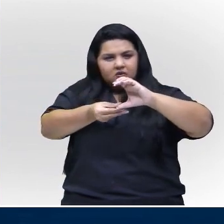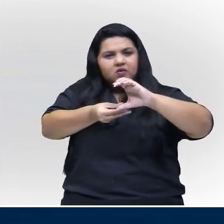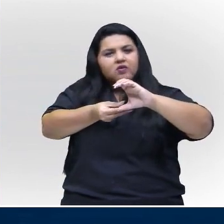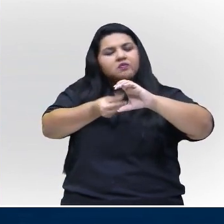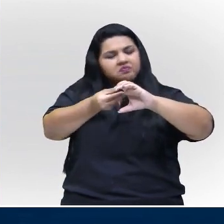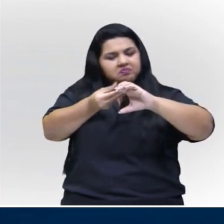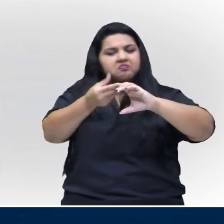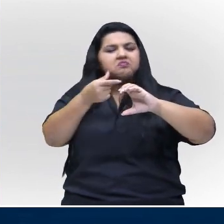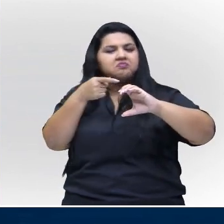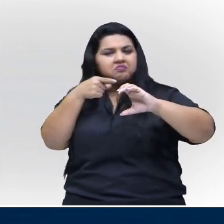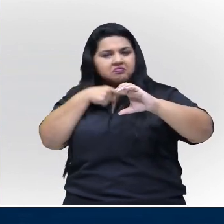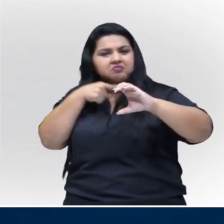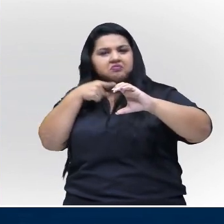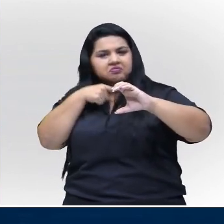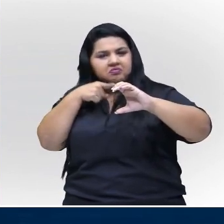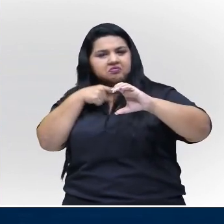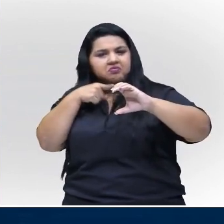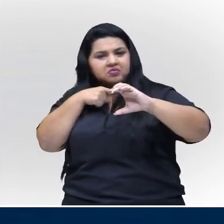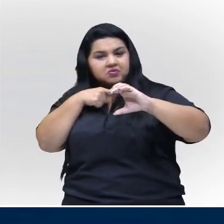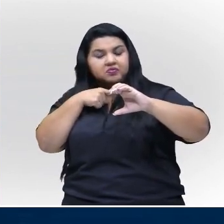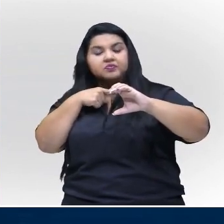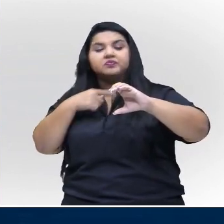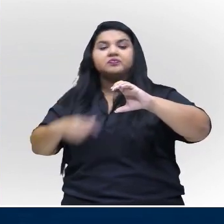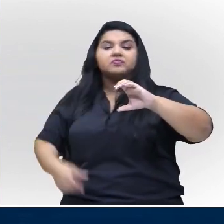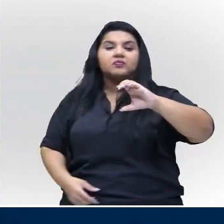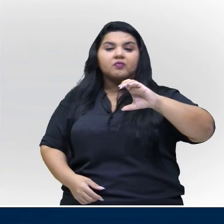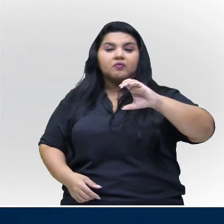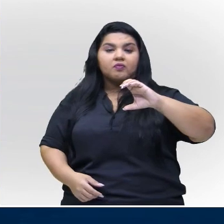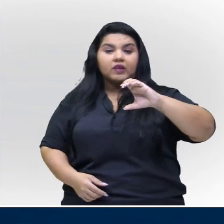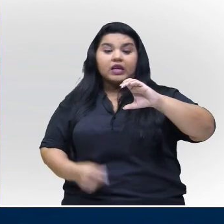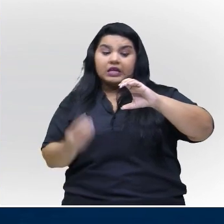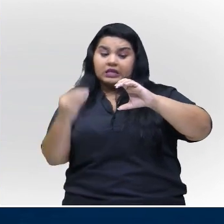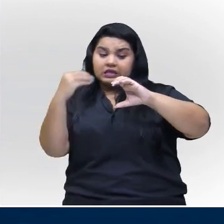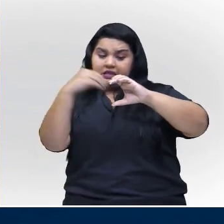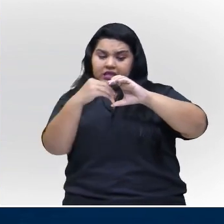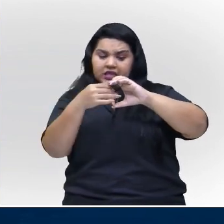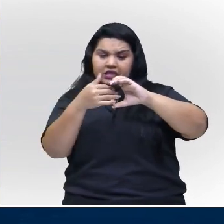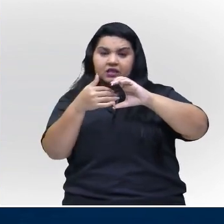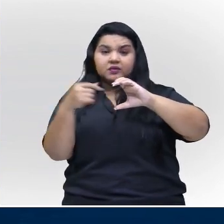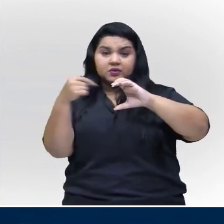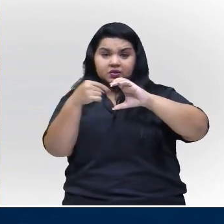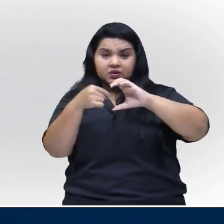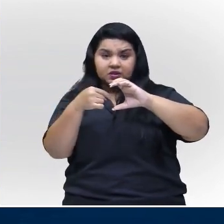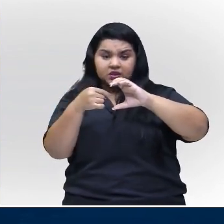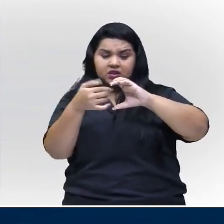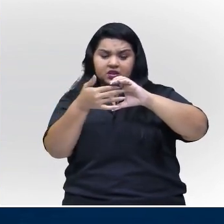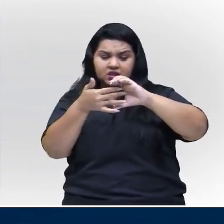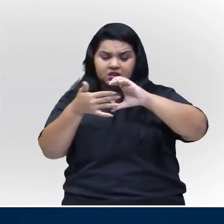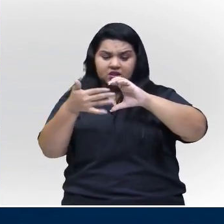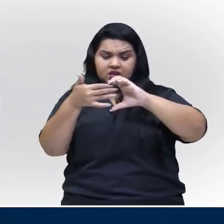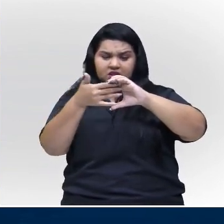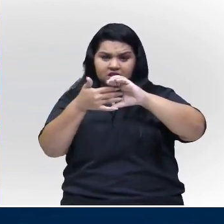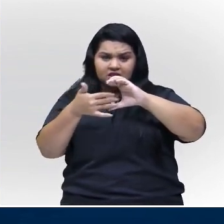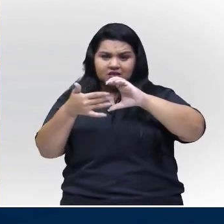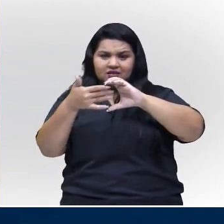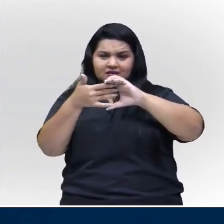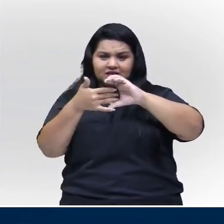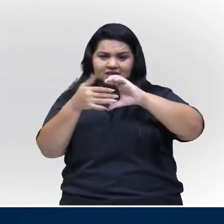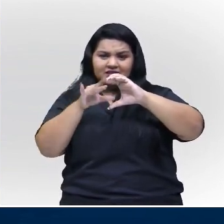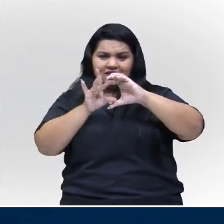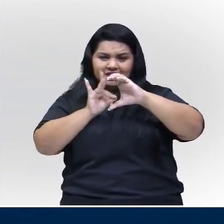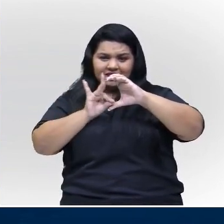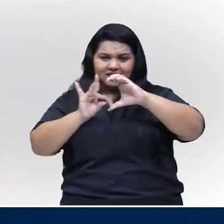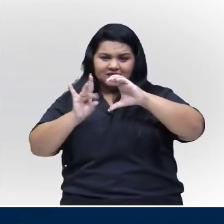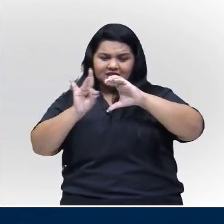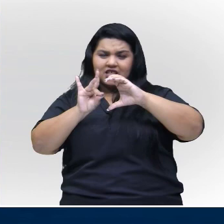célula, membrana celular, né, ou membrana plasmática. E aí no interior da célula nós temos citoplasma, né, que está predominante na